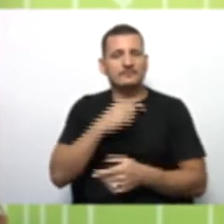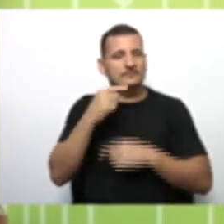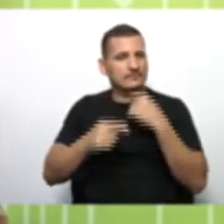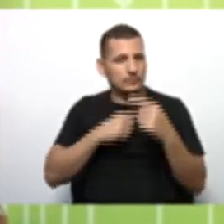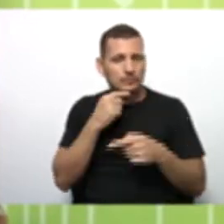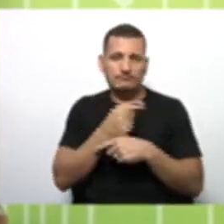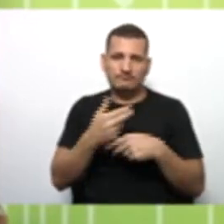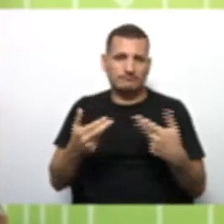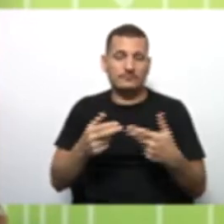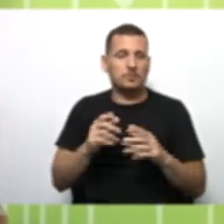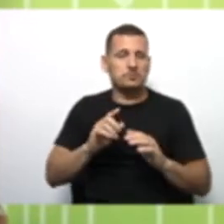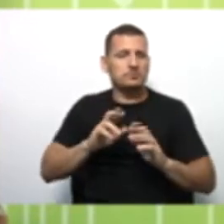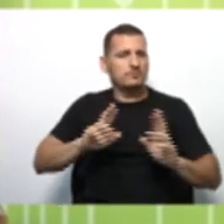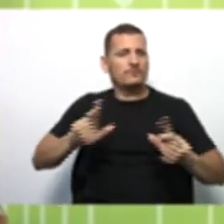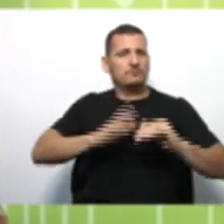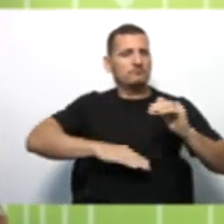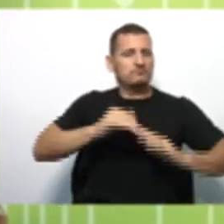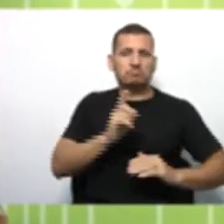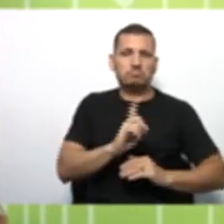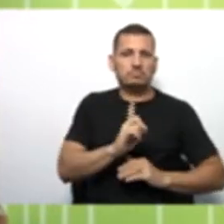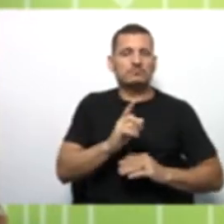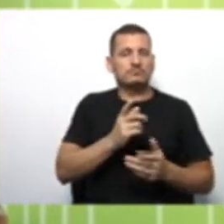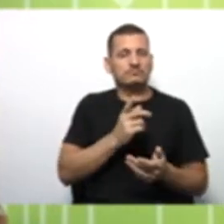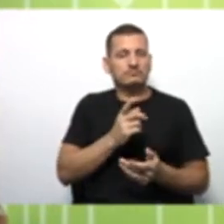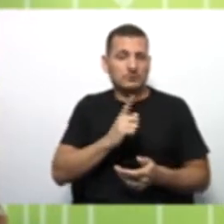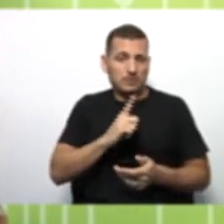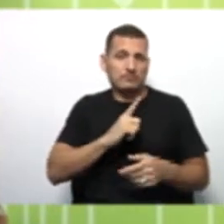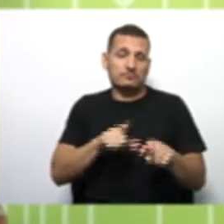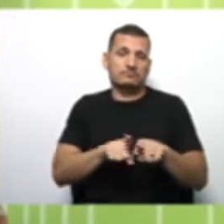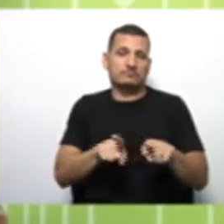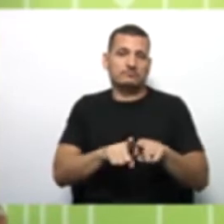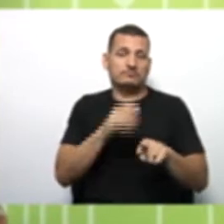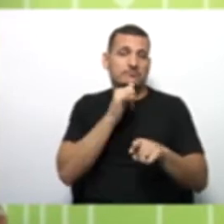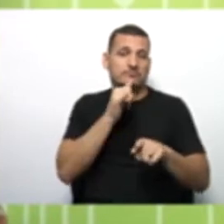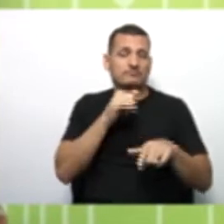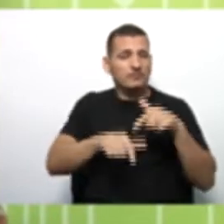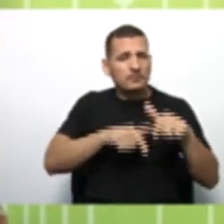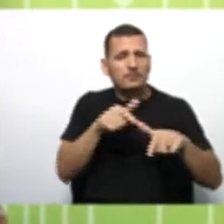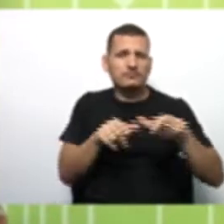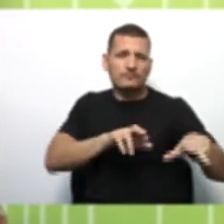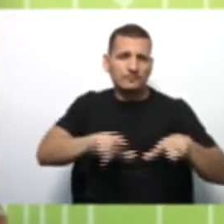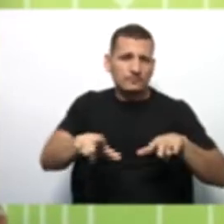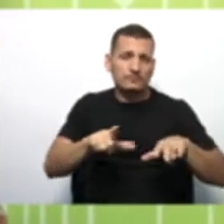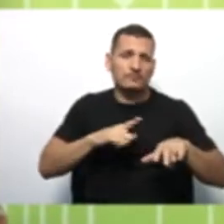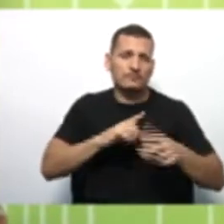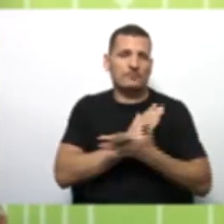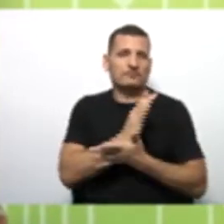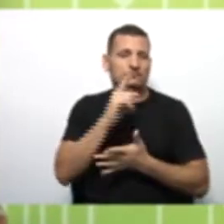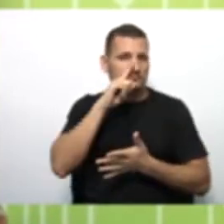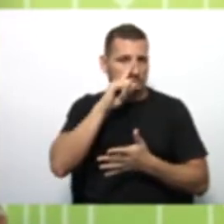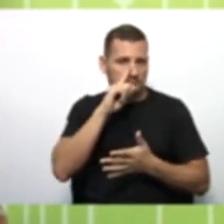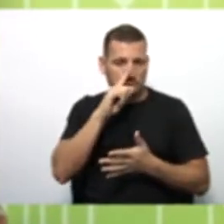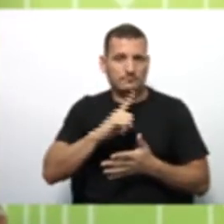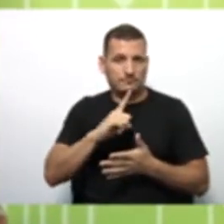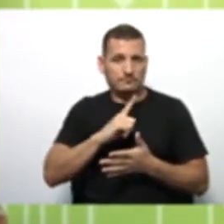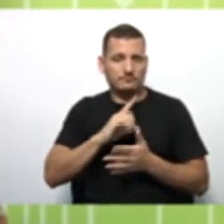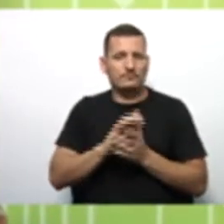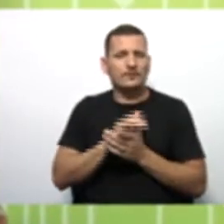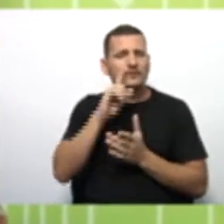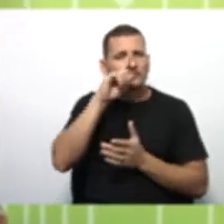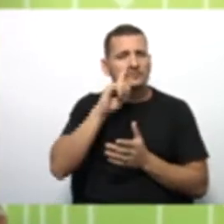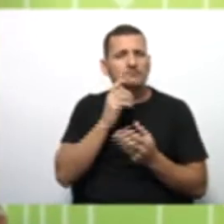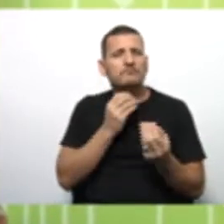nossa atividade profissional. Cada momento que a gente pratica alguma coisa diferente, a gente tem ali alguns riscos a seguir. E os riscos servem para